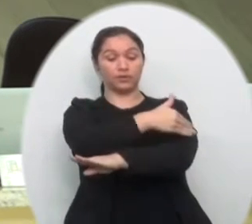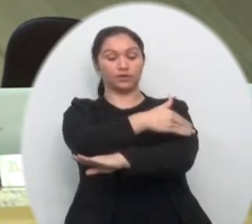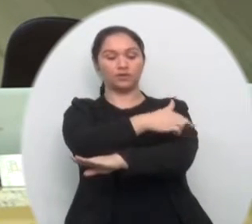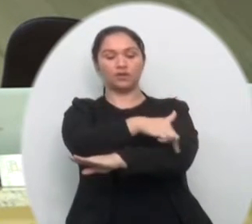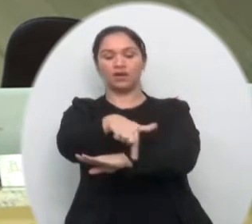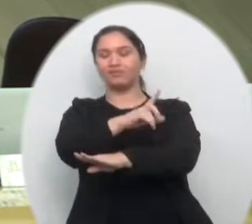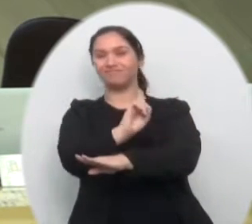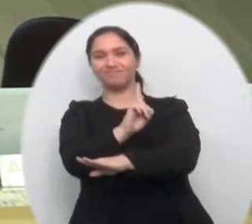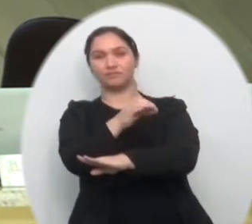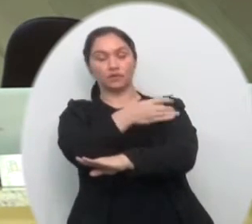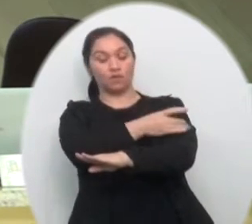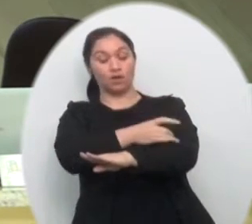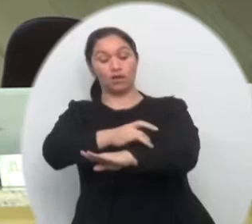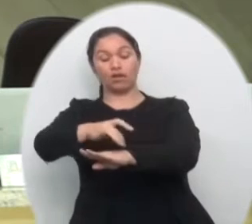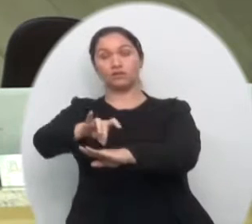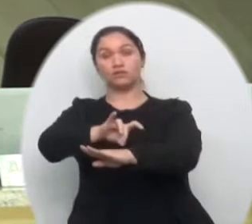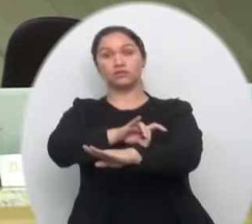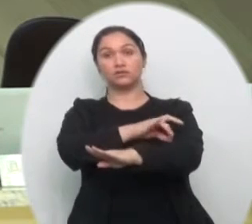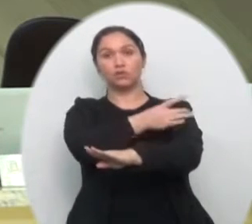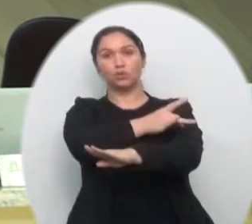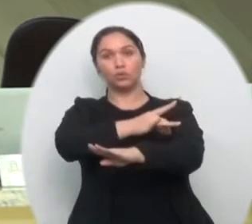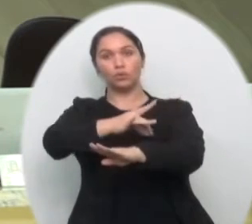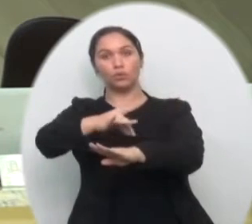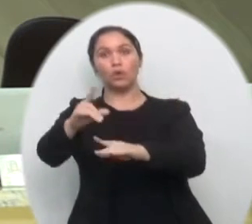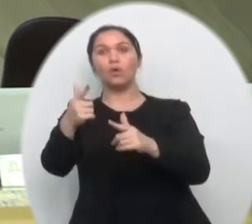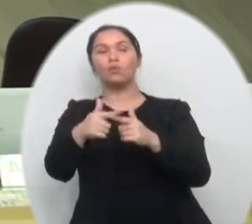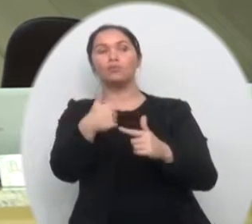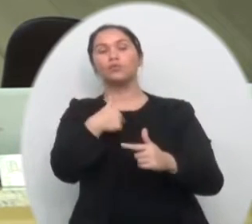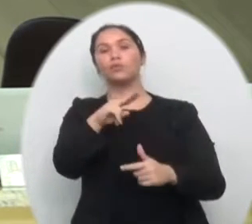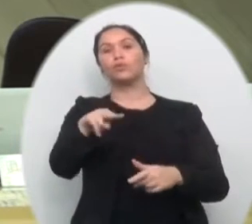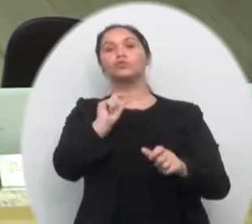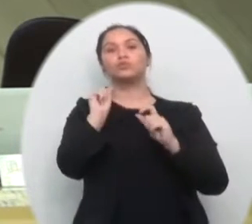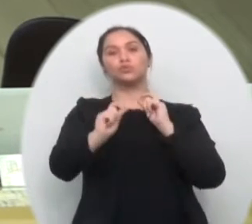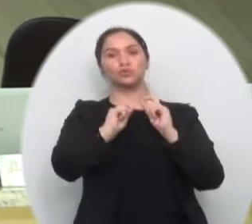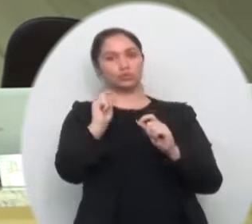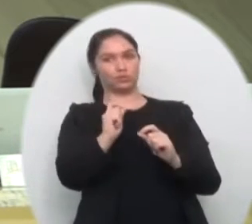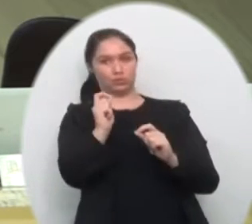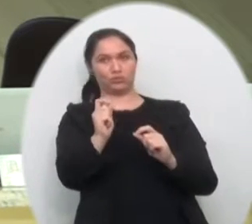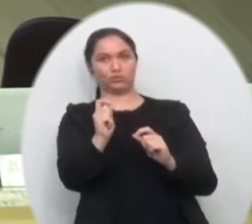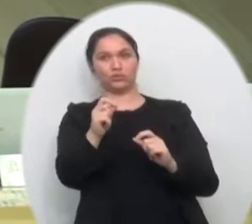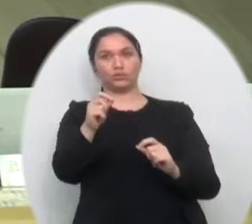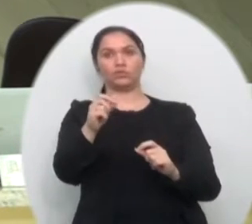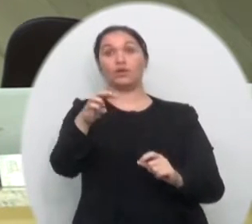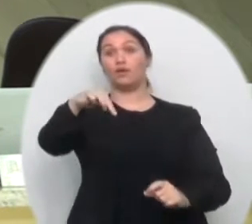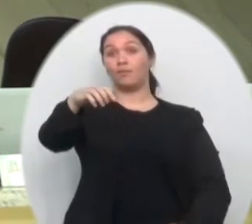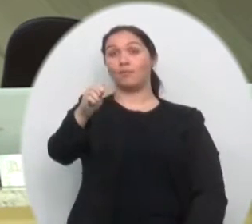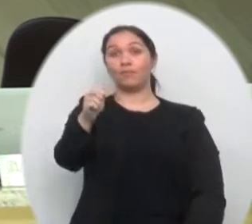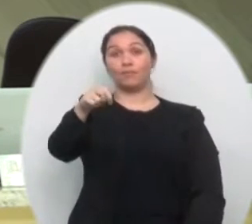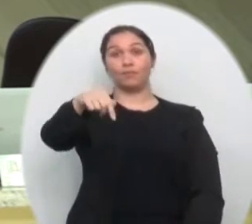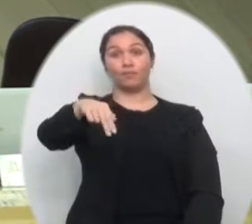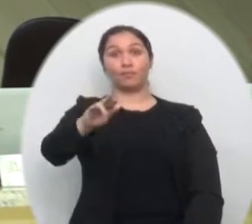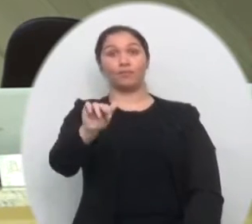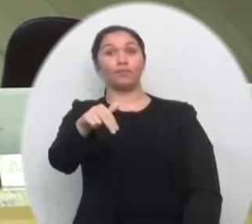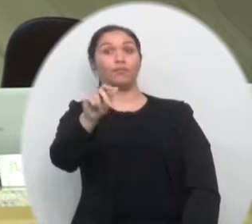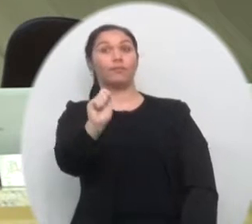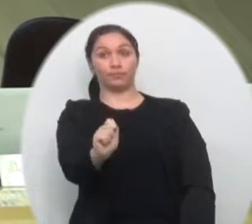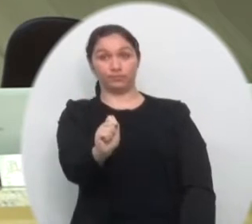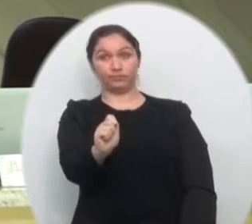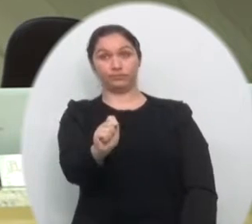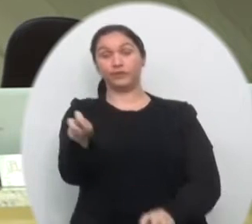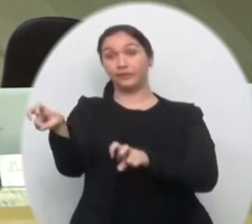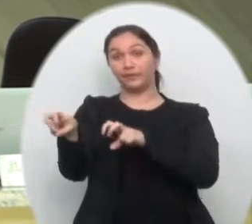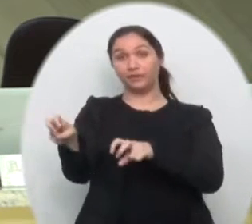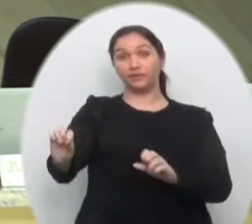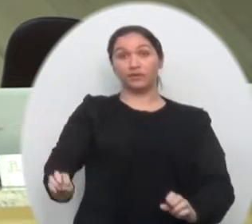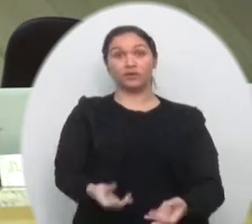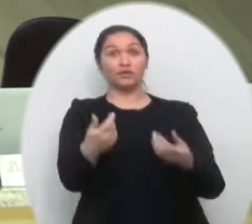agrícola. Então, a máquina agrícola circula pelo acostamento. E se os senhores, como vocês passam diariamente pela rodovia Jorge Lacerda, vocês